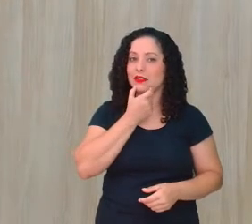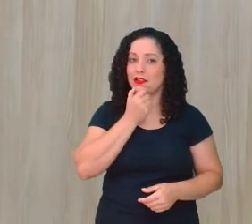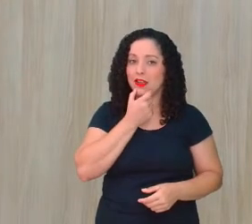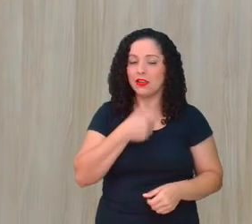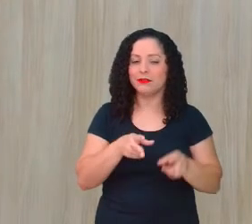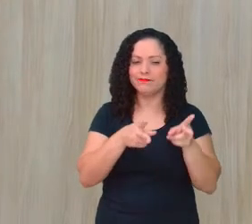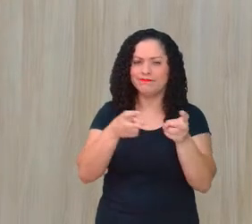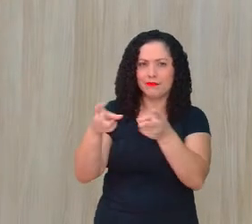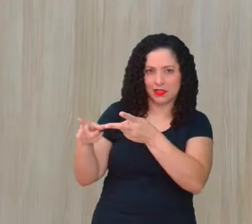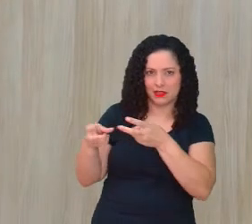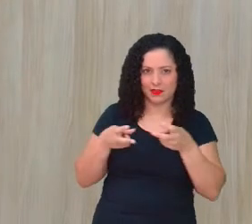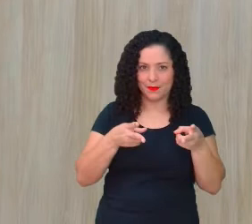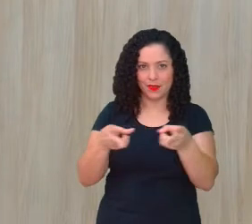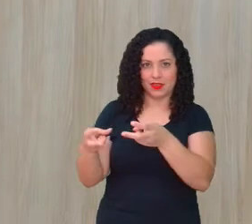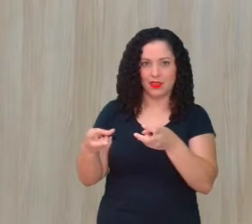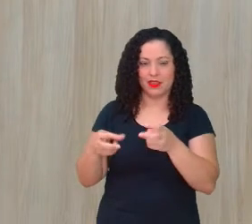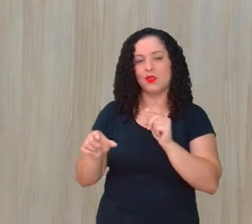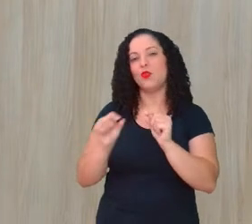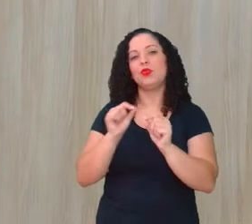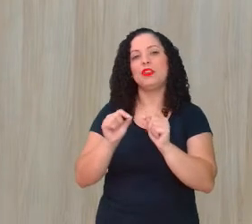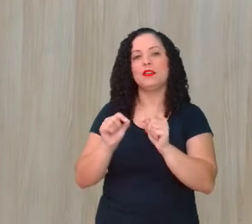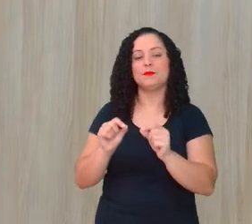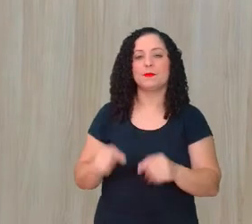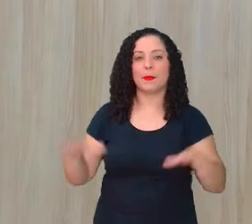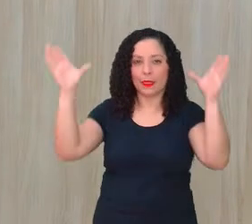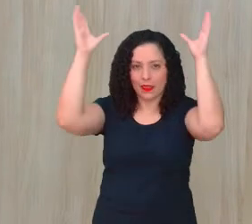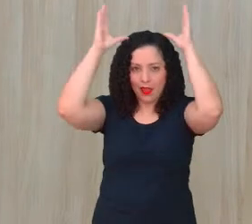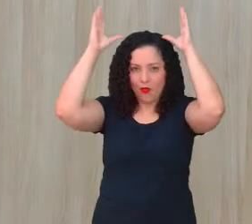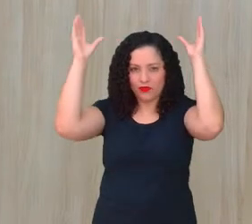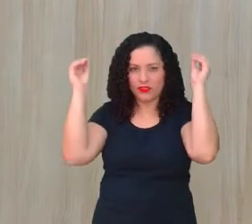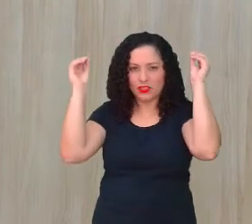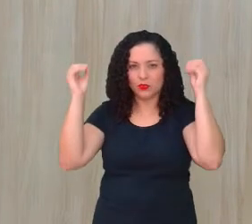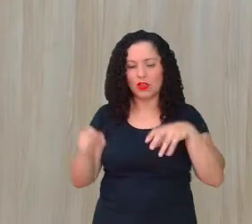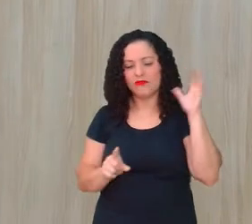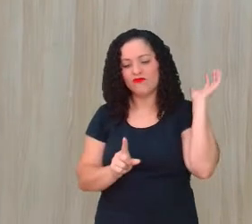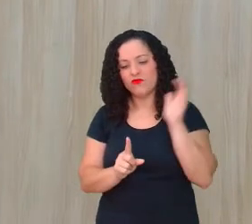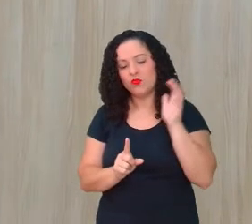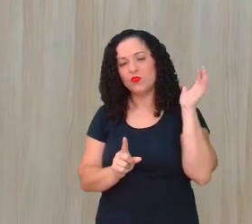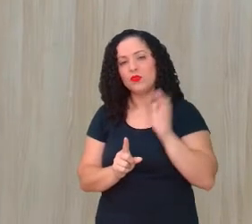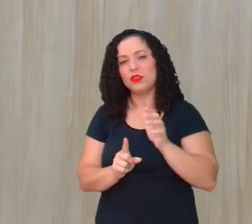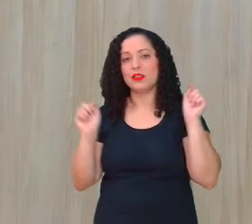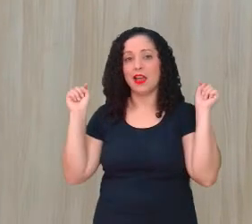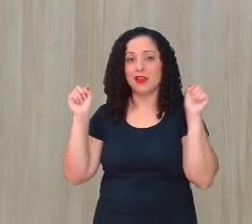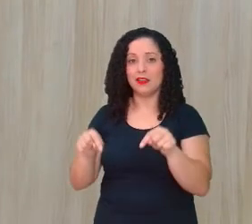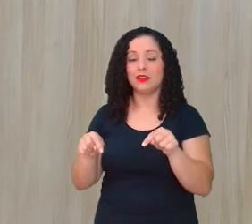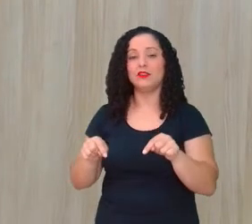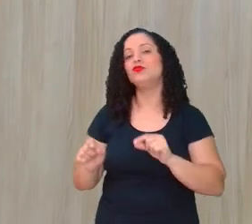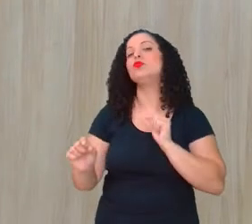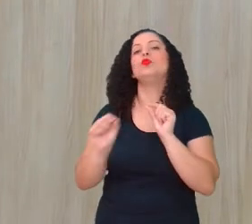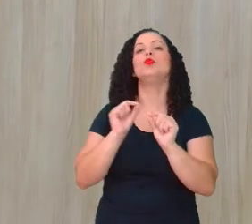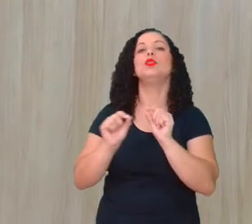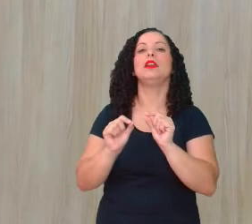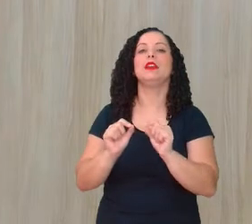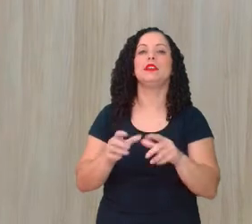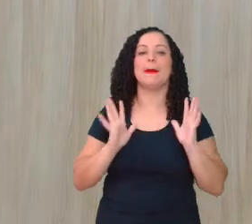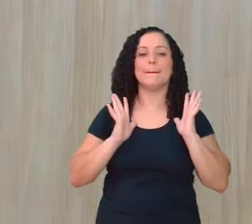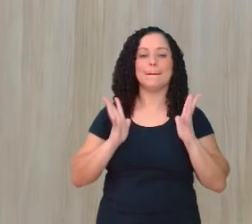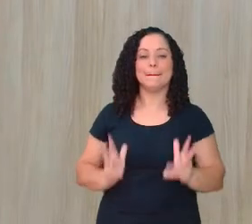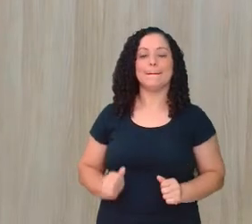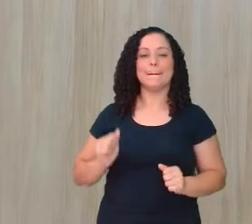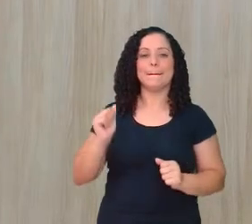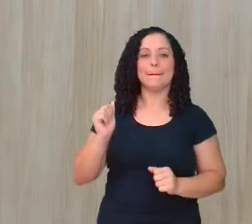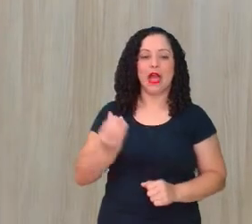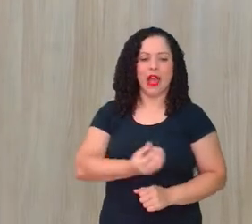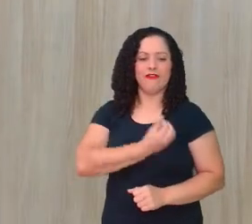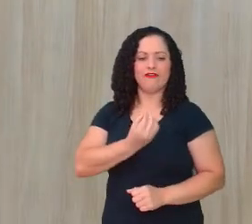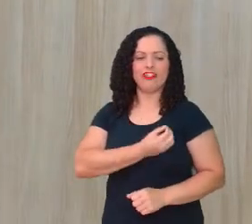de tendência mais calvinistas, como a gente viu, eles vão ser chamados de puritanos,